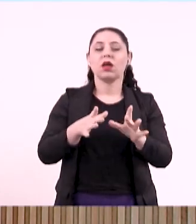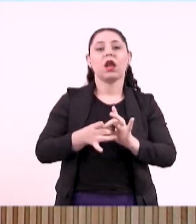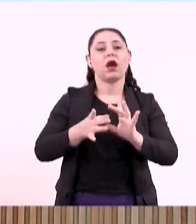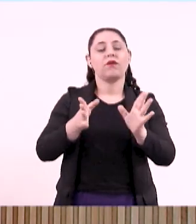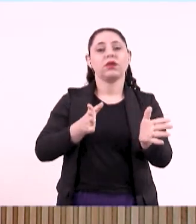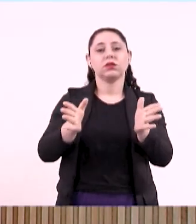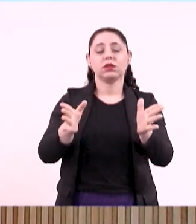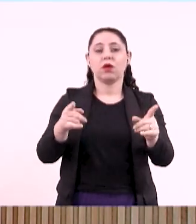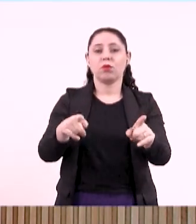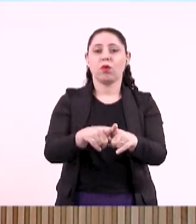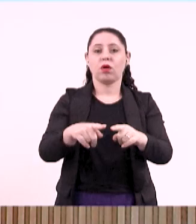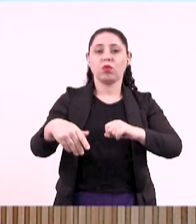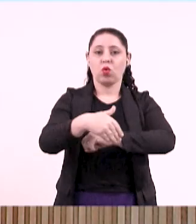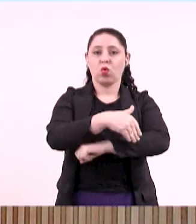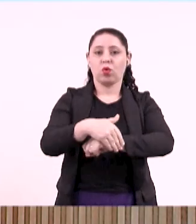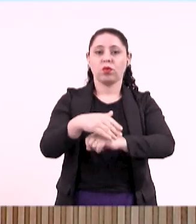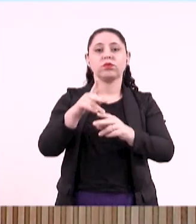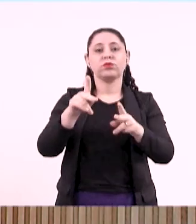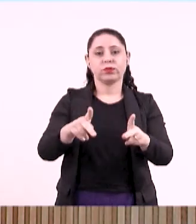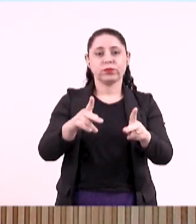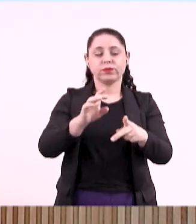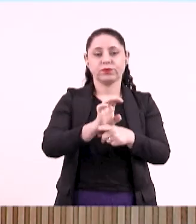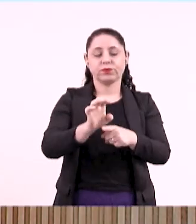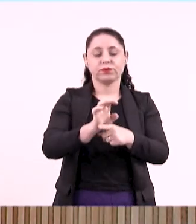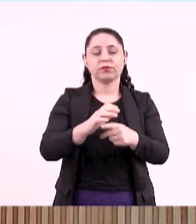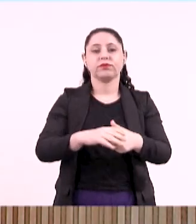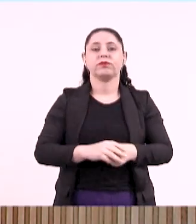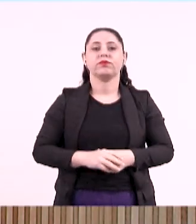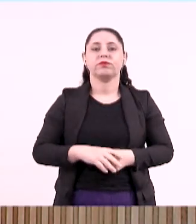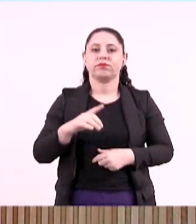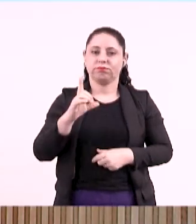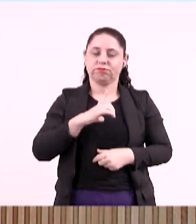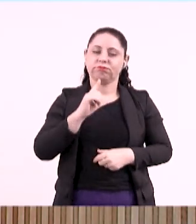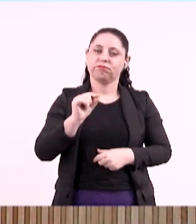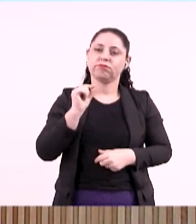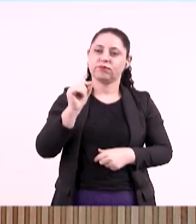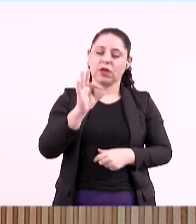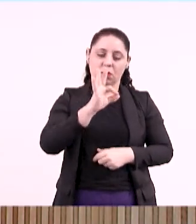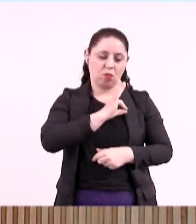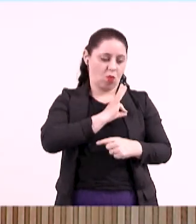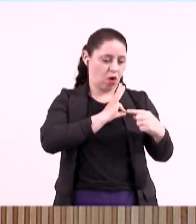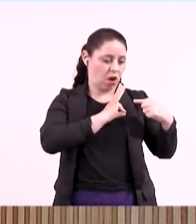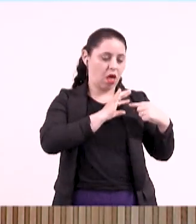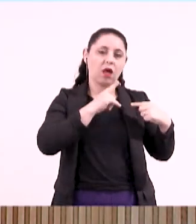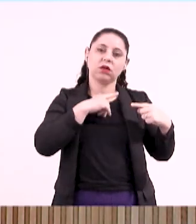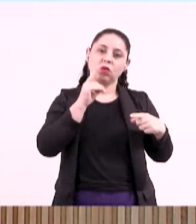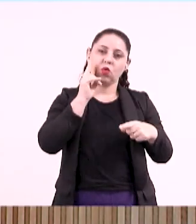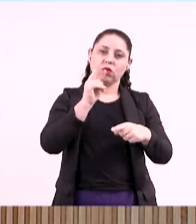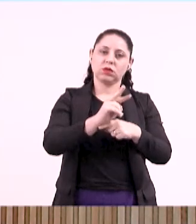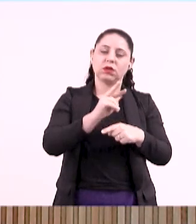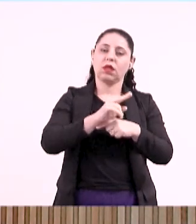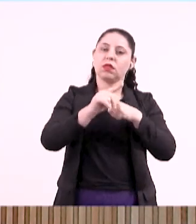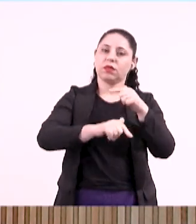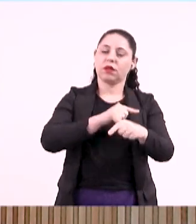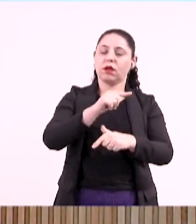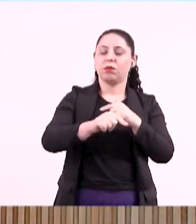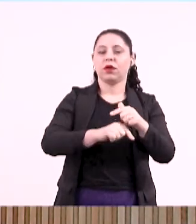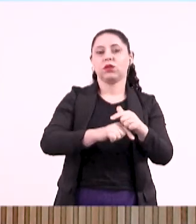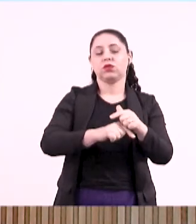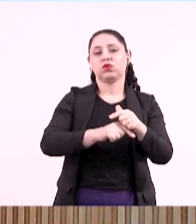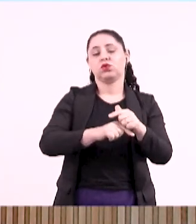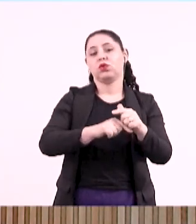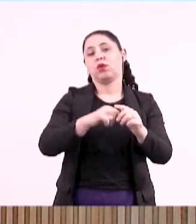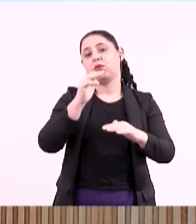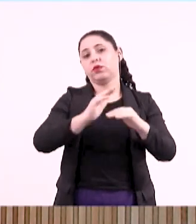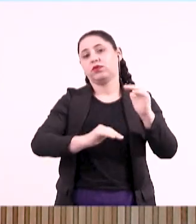e eficiente nas vias públicas. A gente sempre conta, com esse, no caso dos policiais, o policiamento, também no trabalho dos agentes viários,